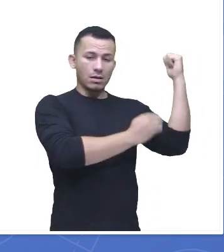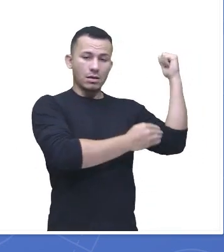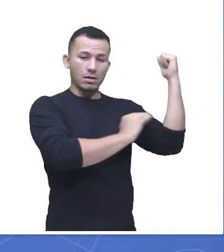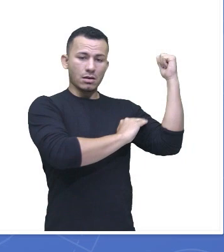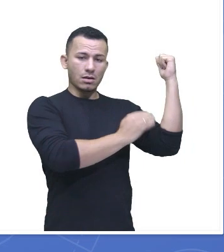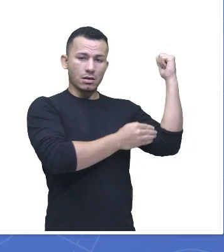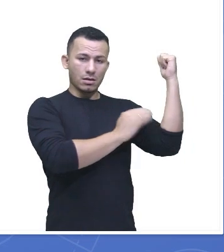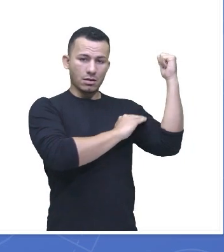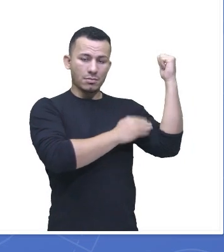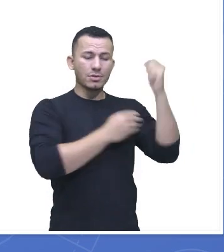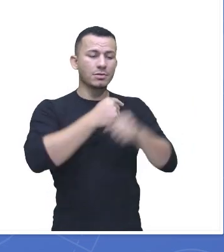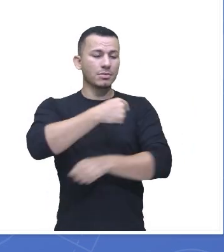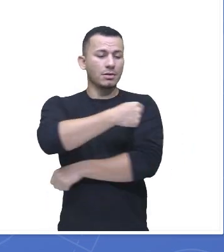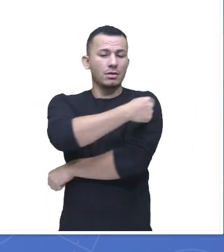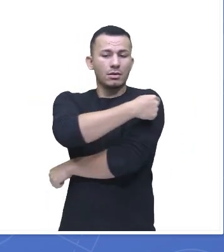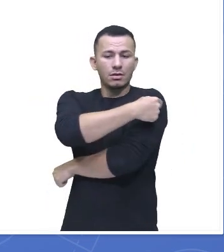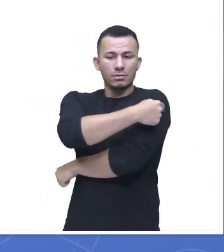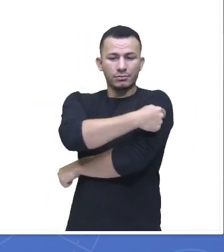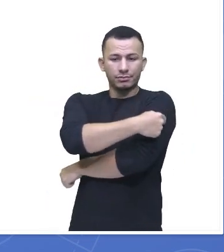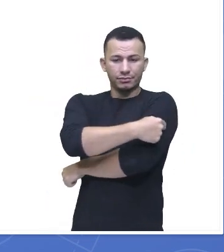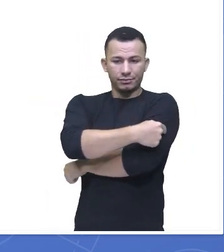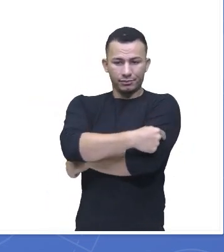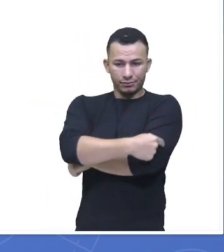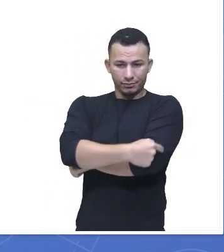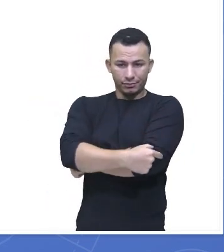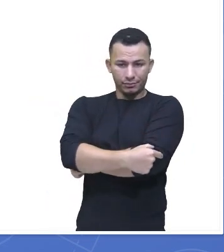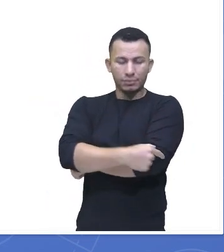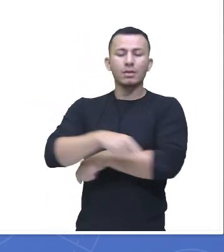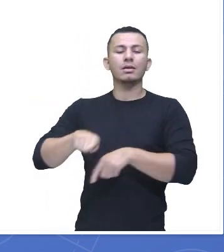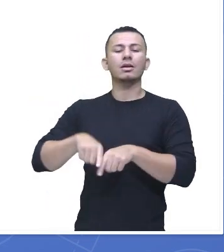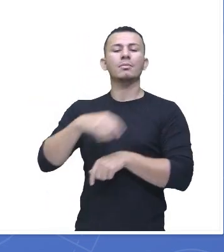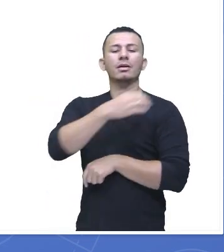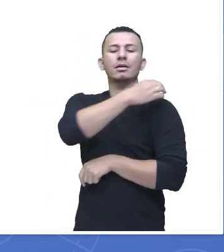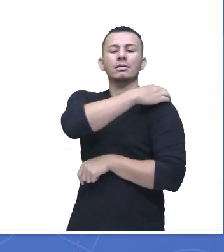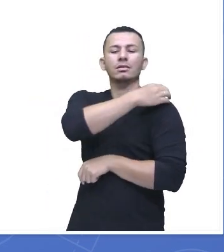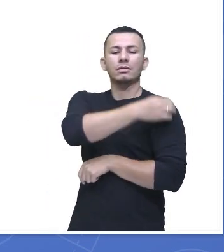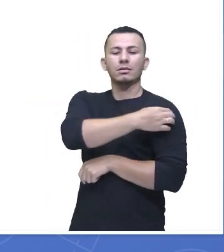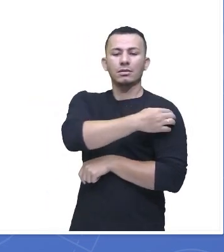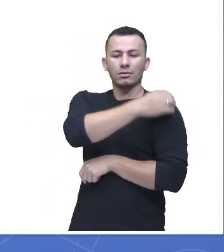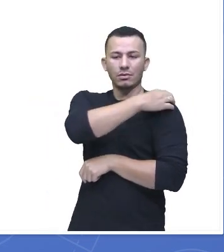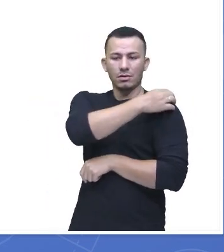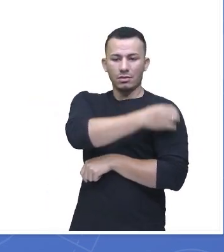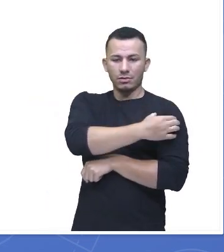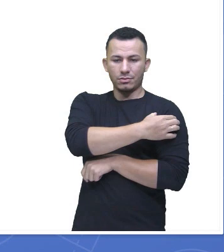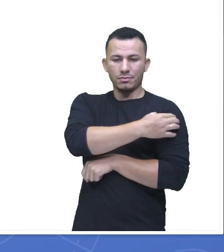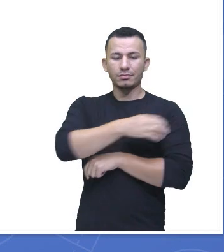logo depois os tríceps e temos também o deltoide, tá?